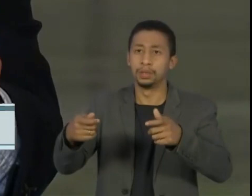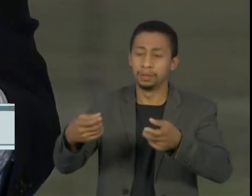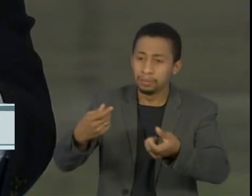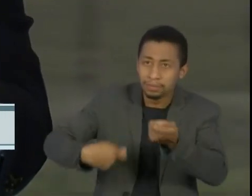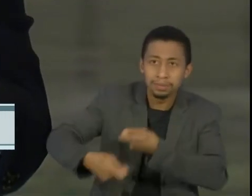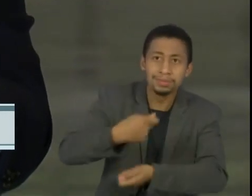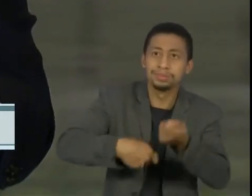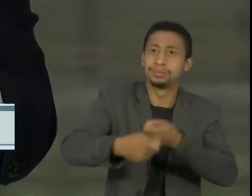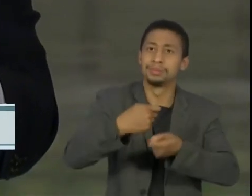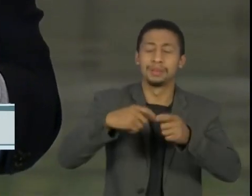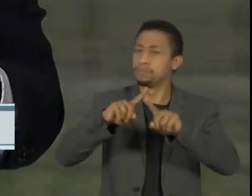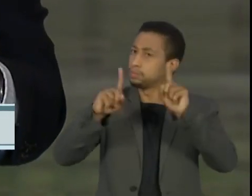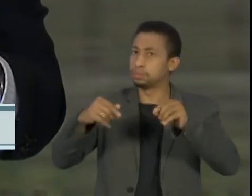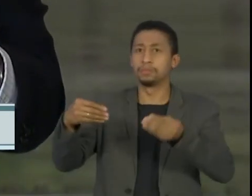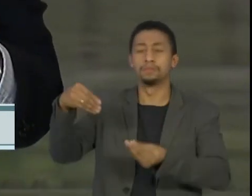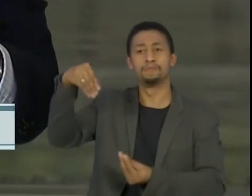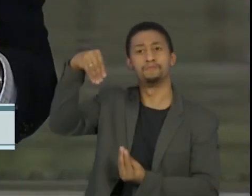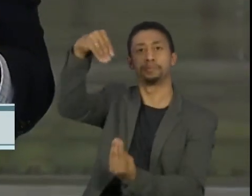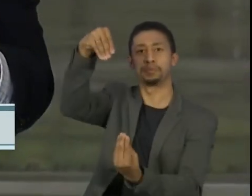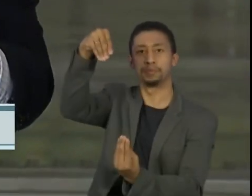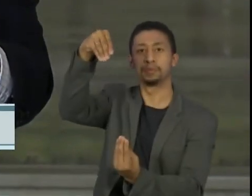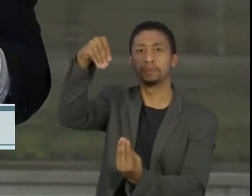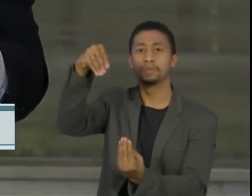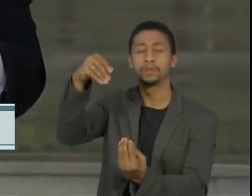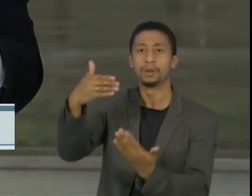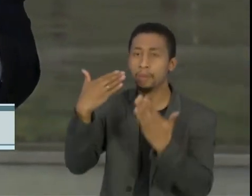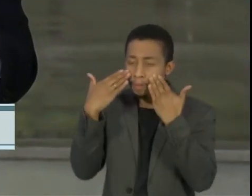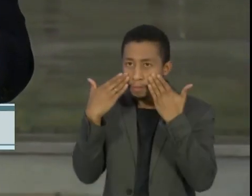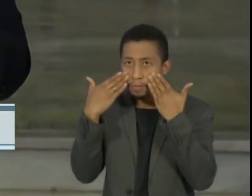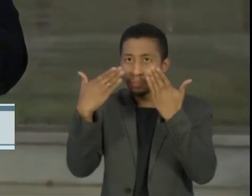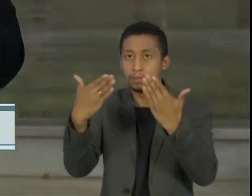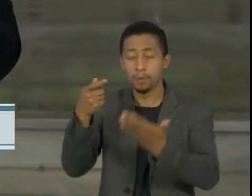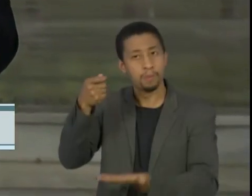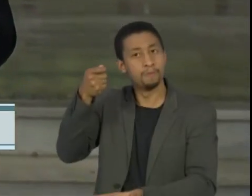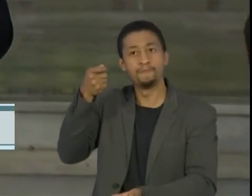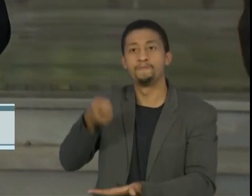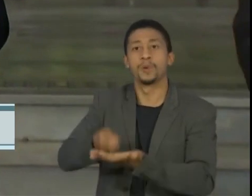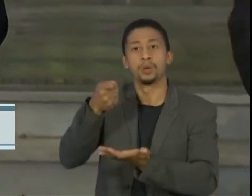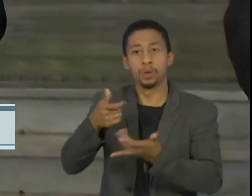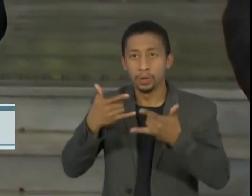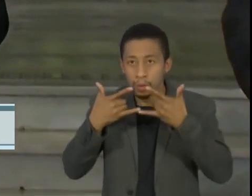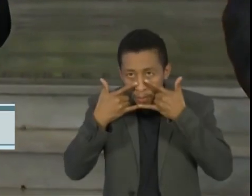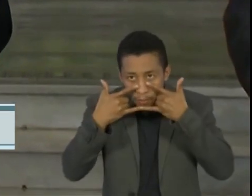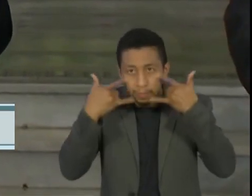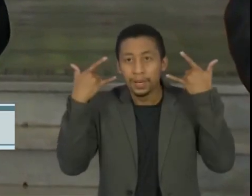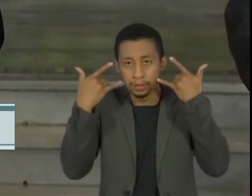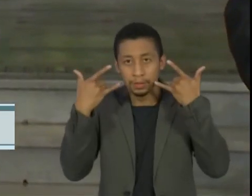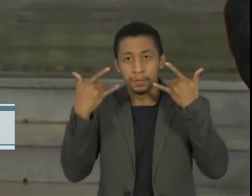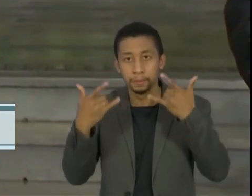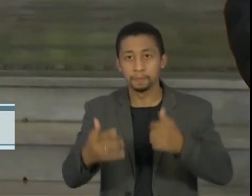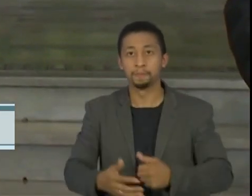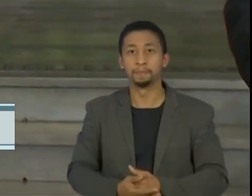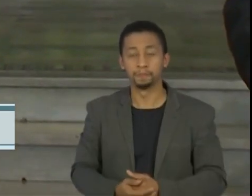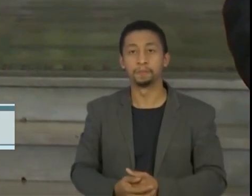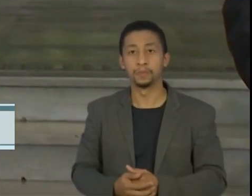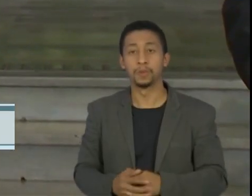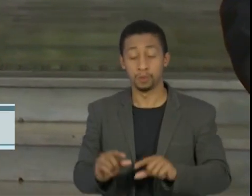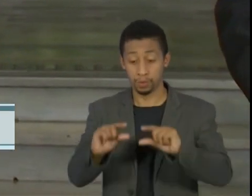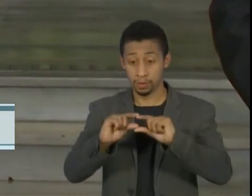fixação local visível desta mensagem: obrigatório o uso de máscara. E com a